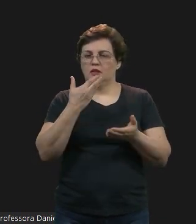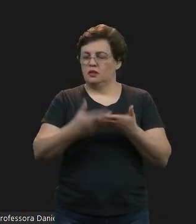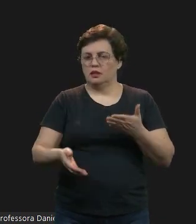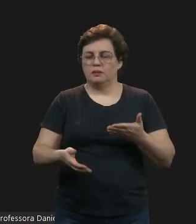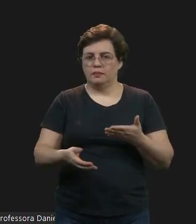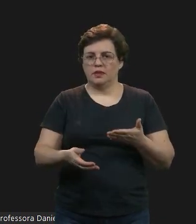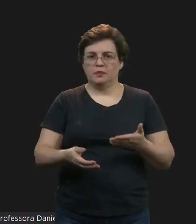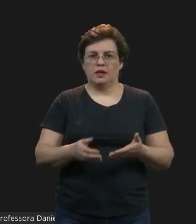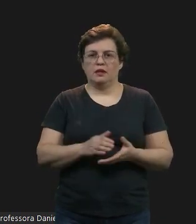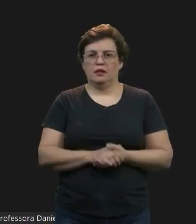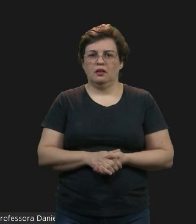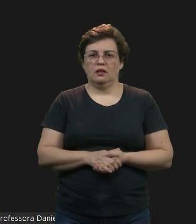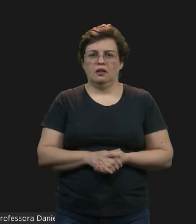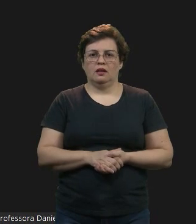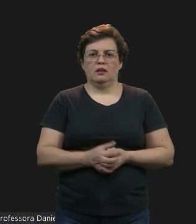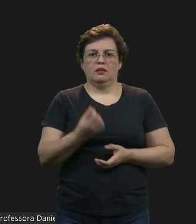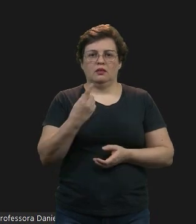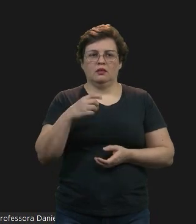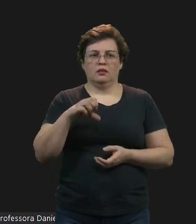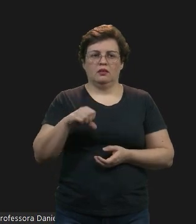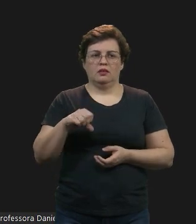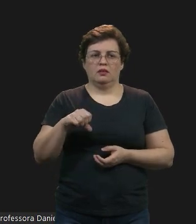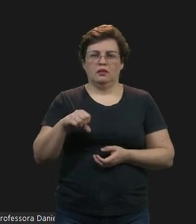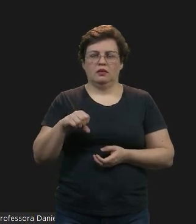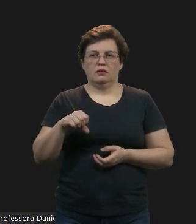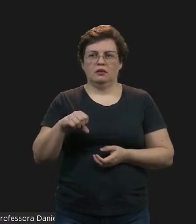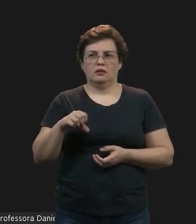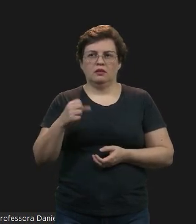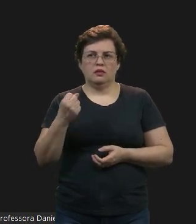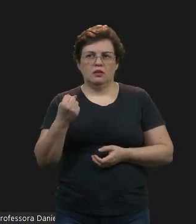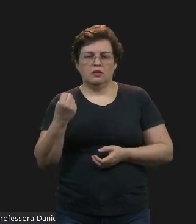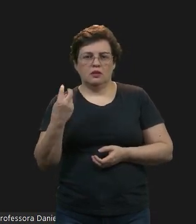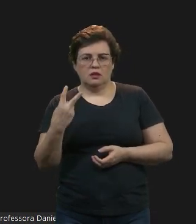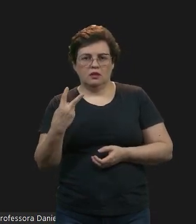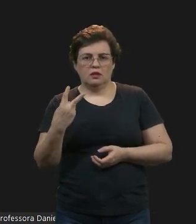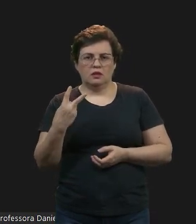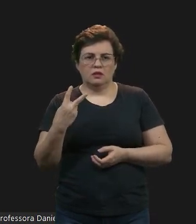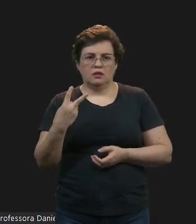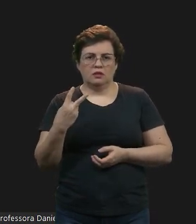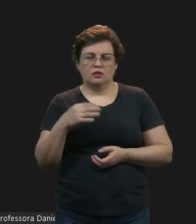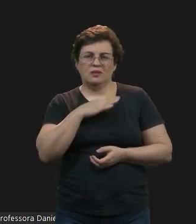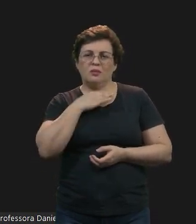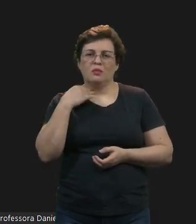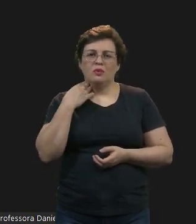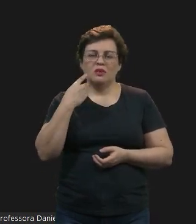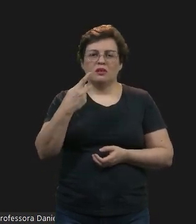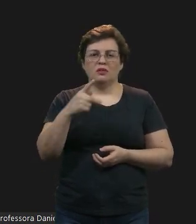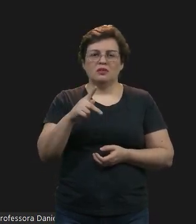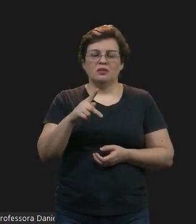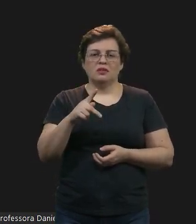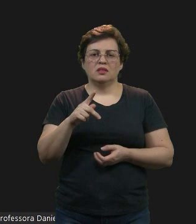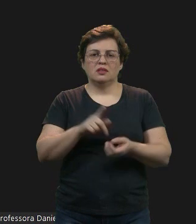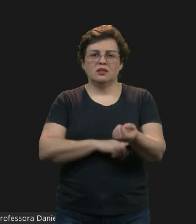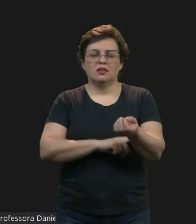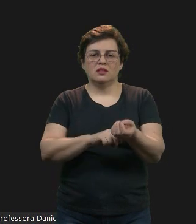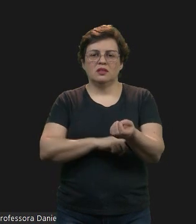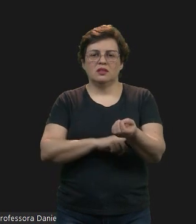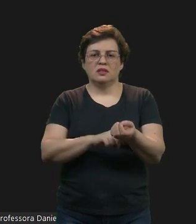Em 1982, perdeu seu irmão caçula, o Celino, com apenas 11 anos de idade.